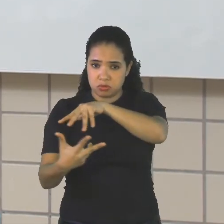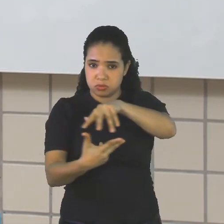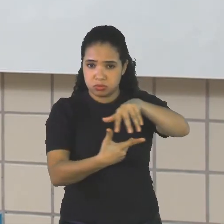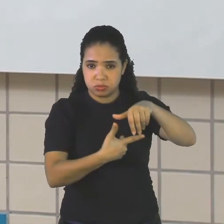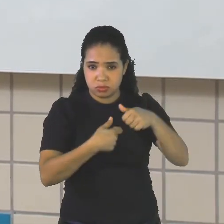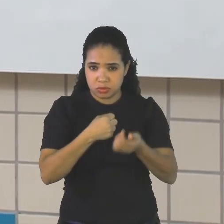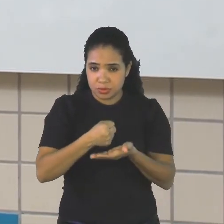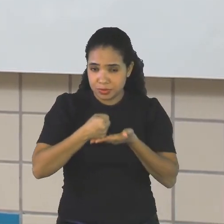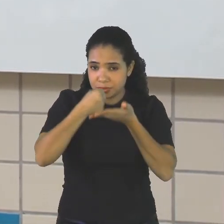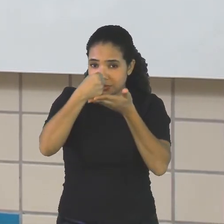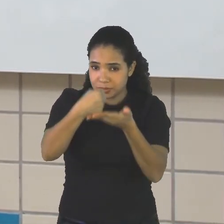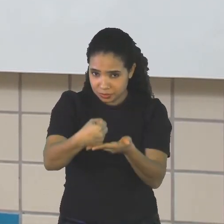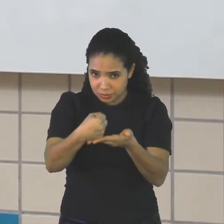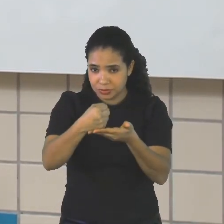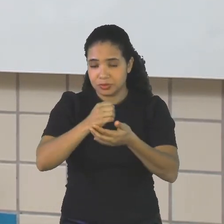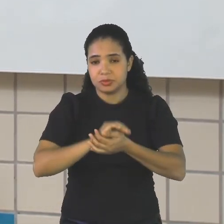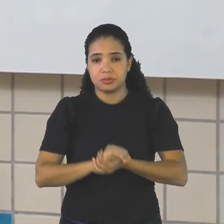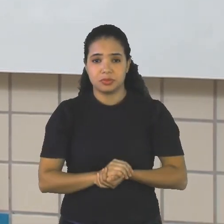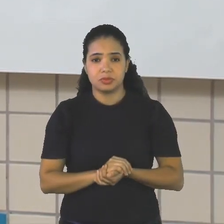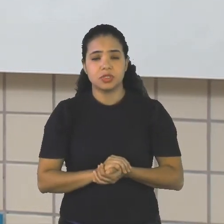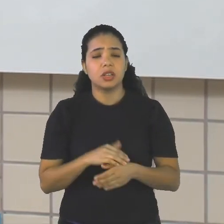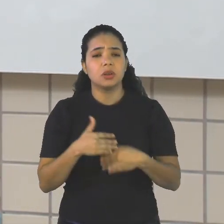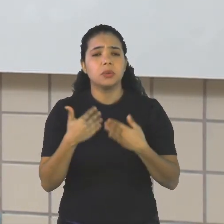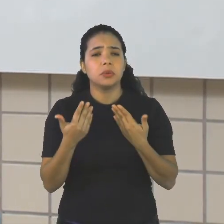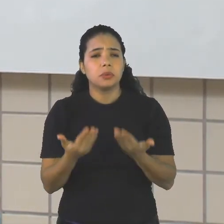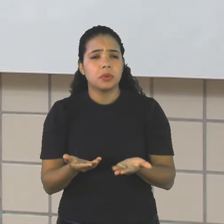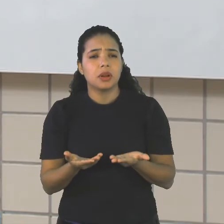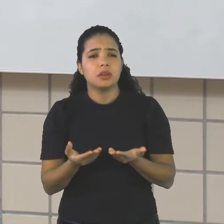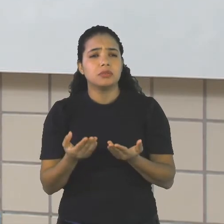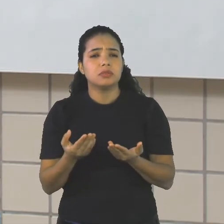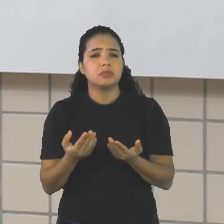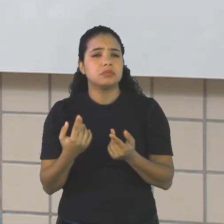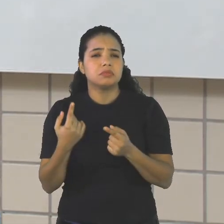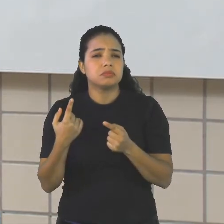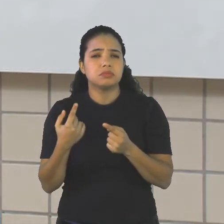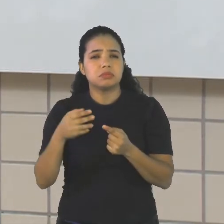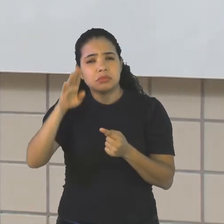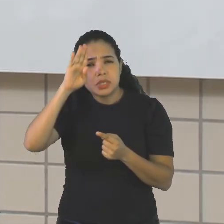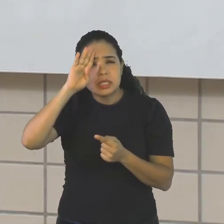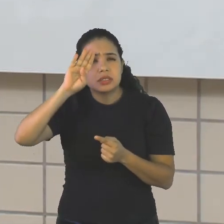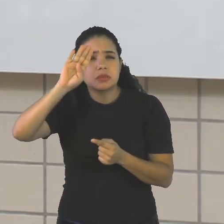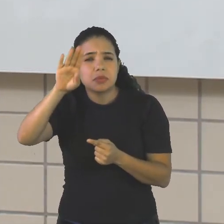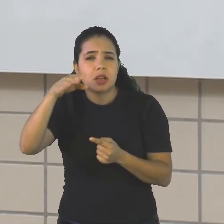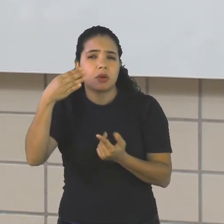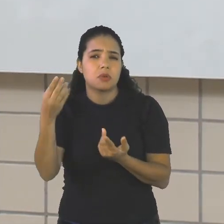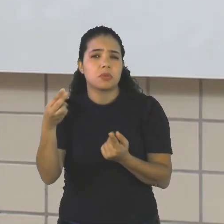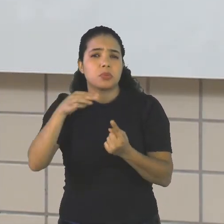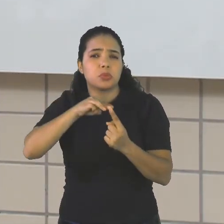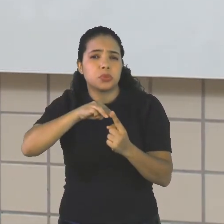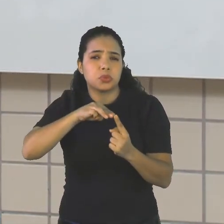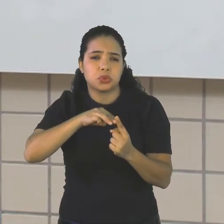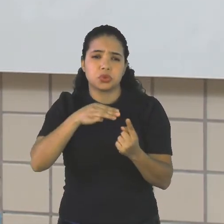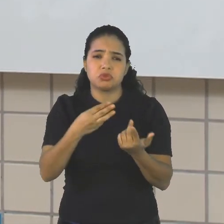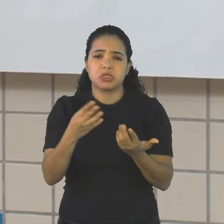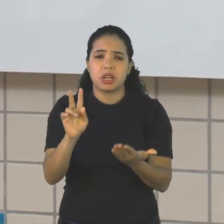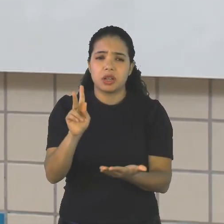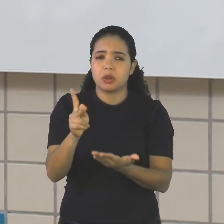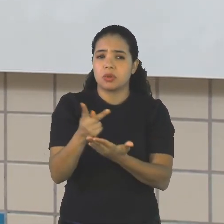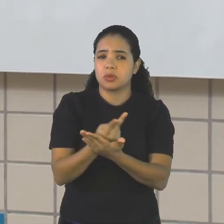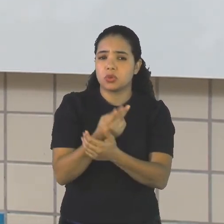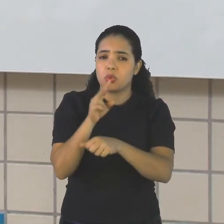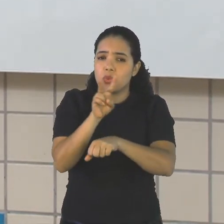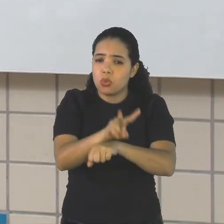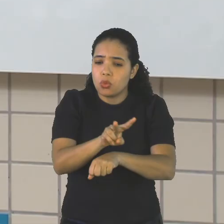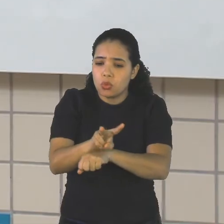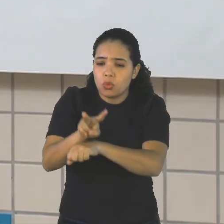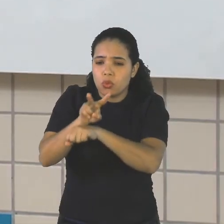a gente vai ver quais são os motivos, principais motivos que a gente tem para que ocorra a preservação da biodiversidade.